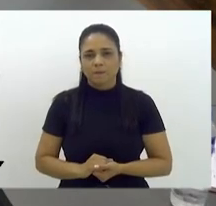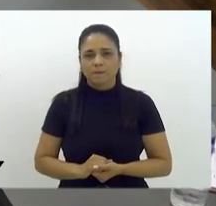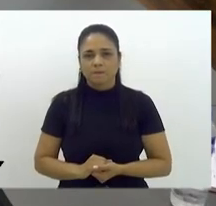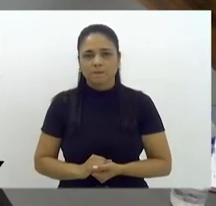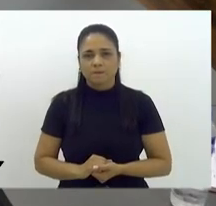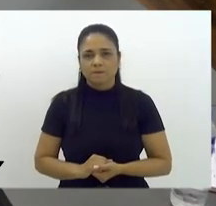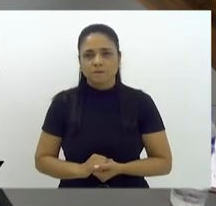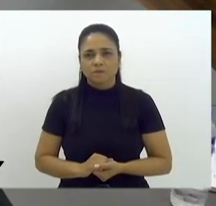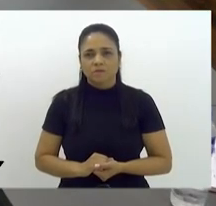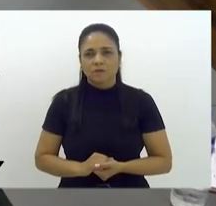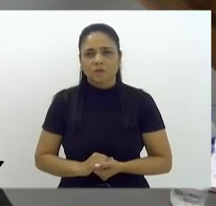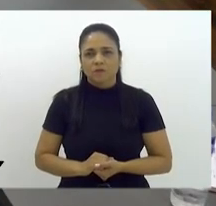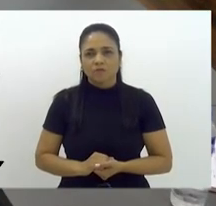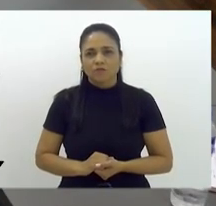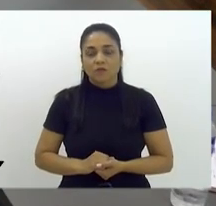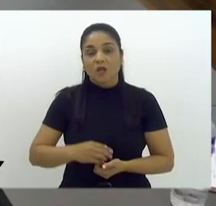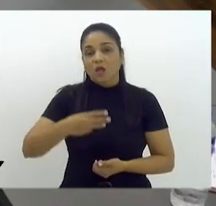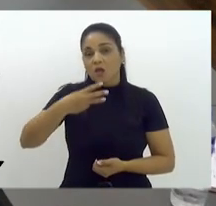depois